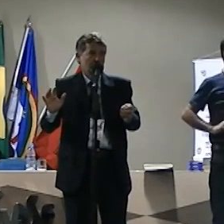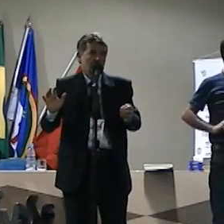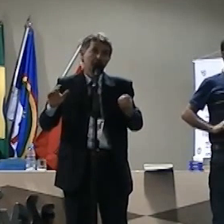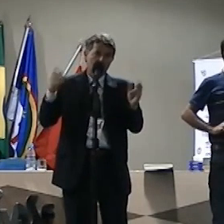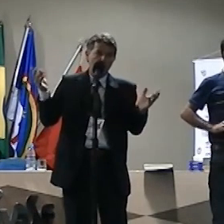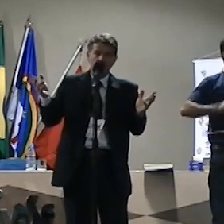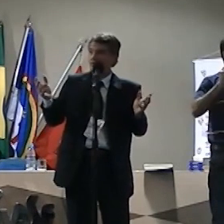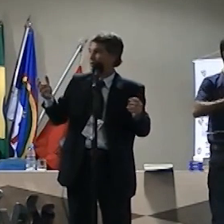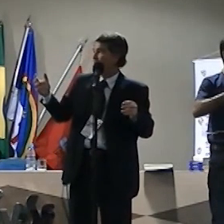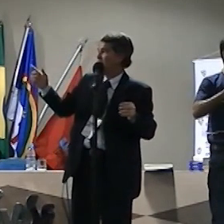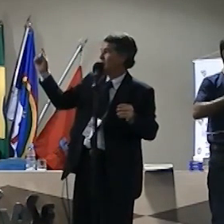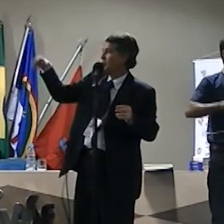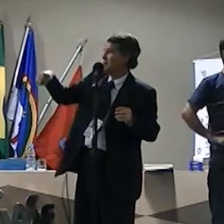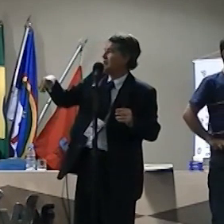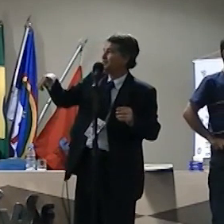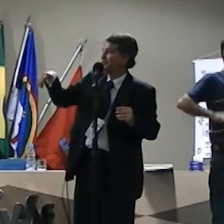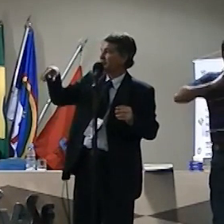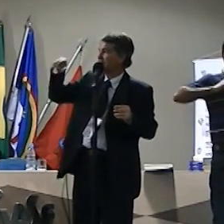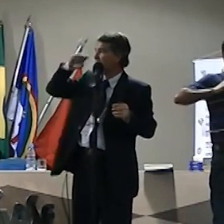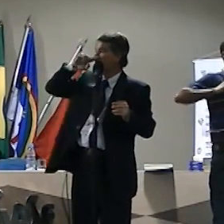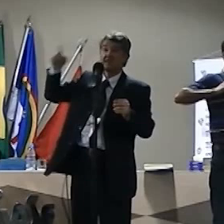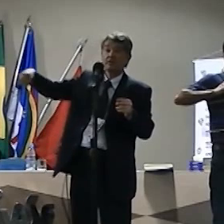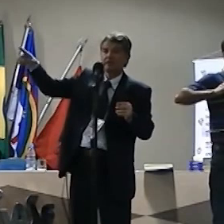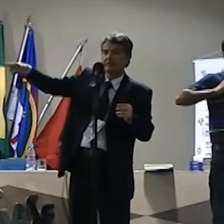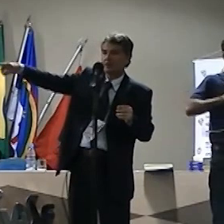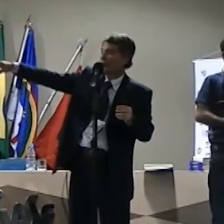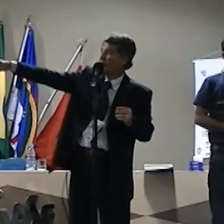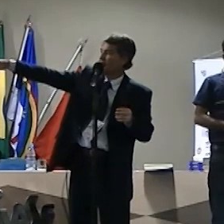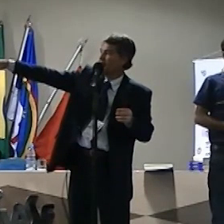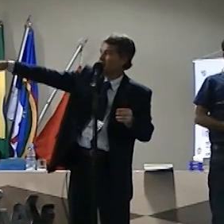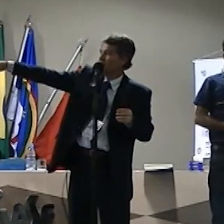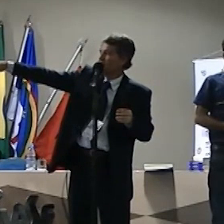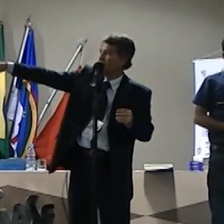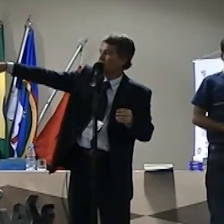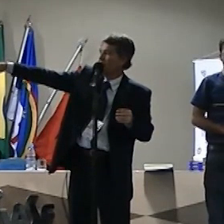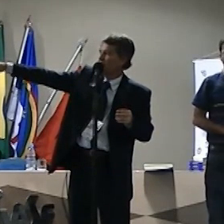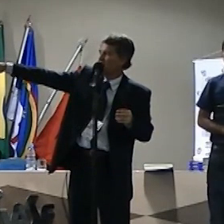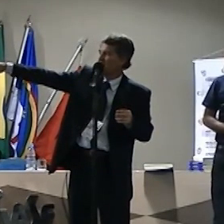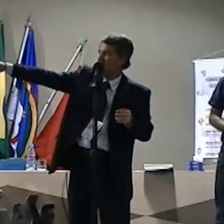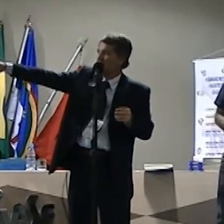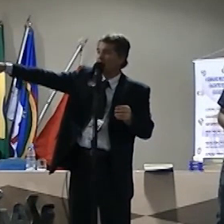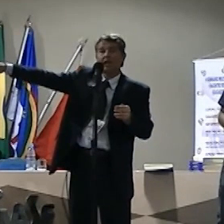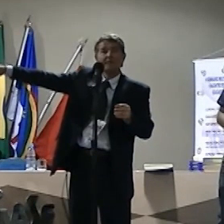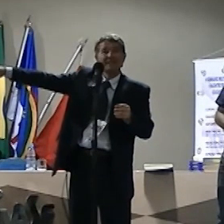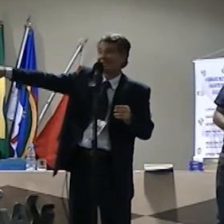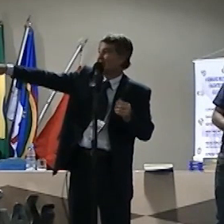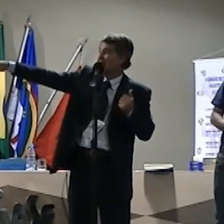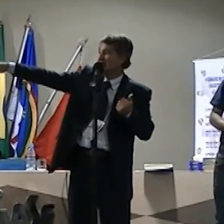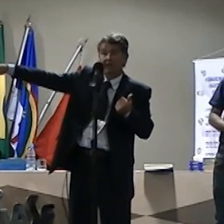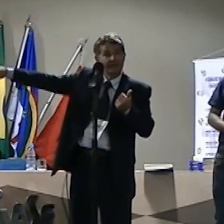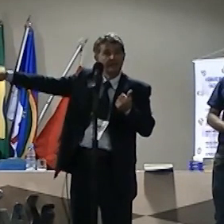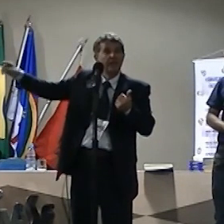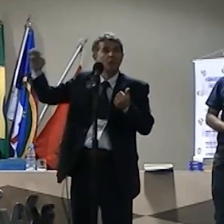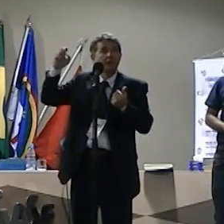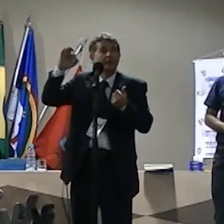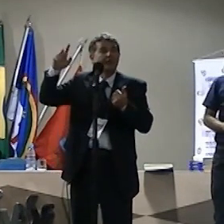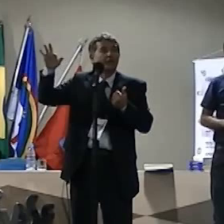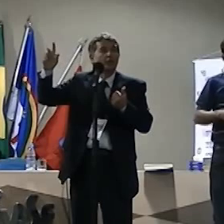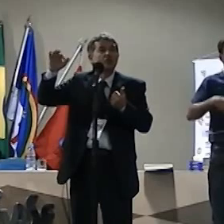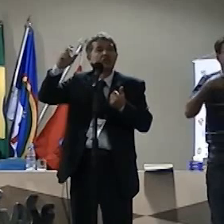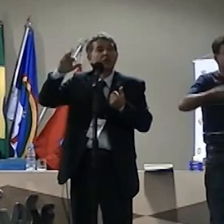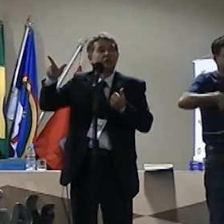discursos e discursos. Pode passar. Sim, então volta só um pouquinho, só para eu não esquecer. Então ele precisa de Libras